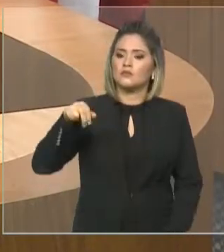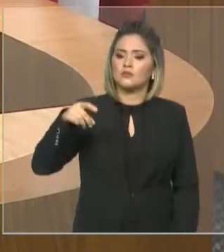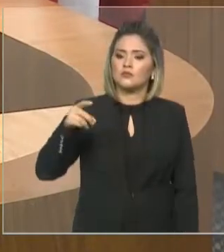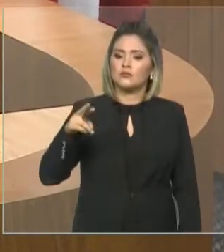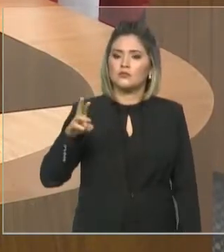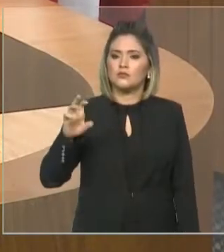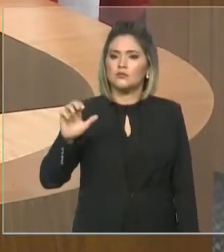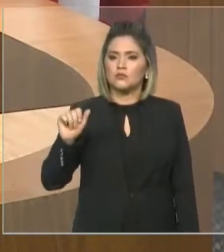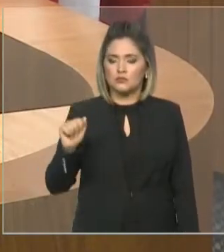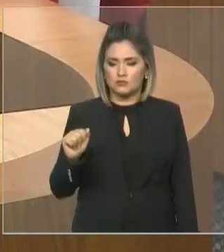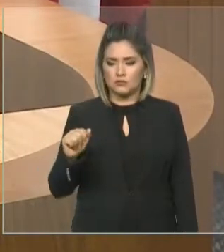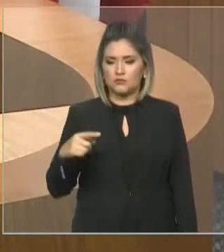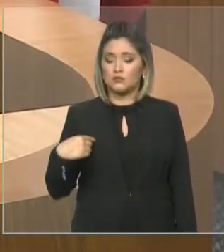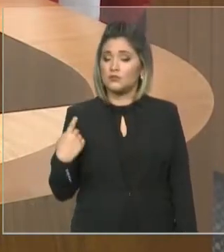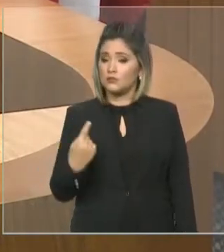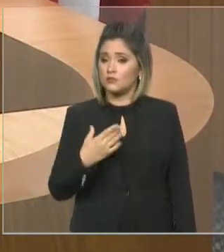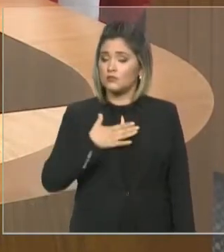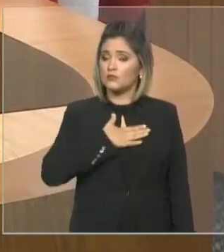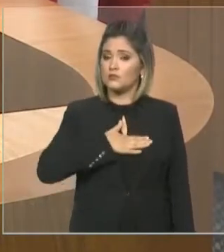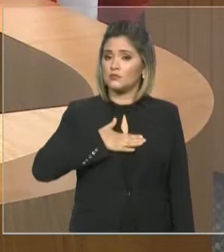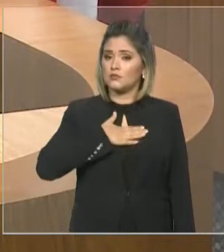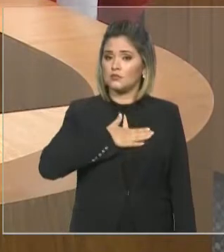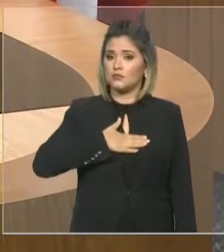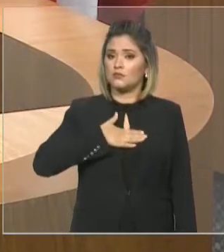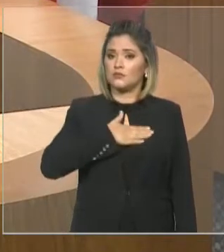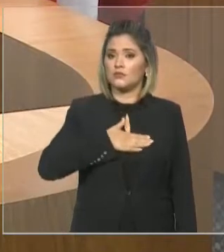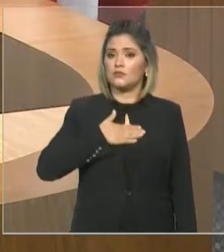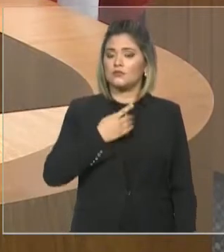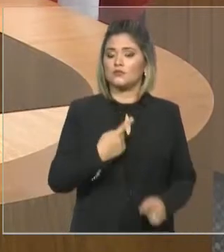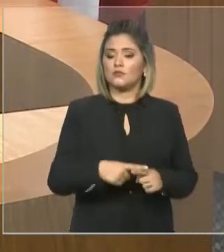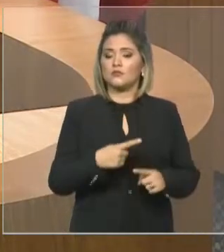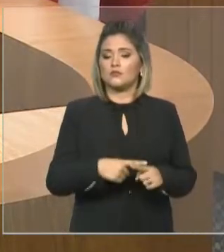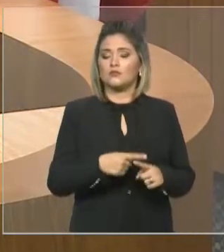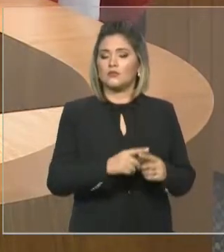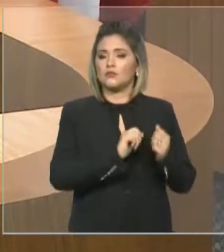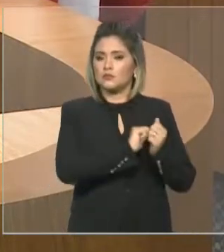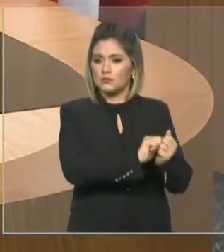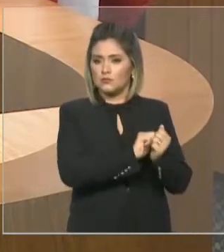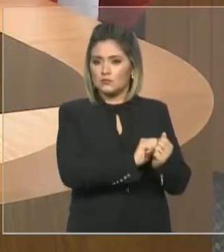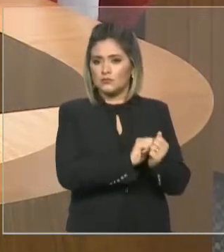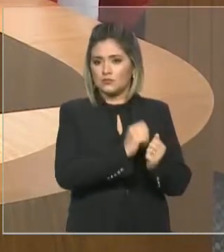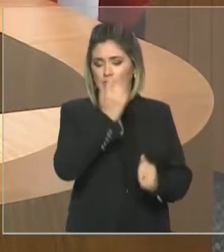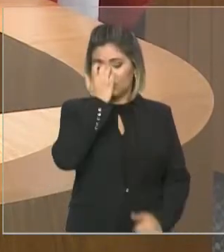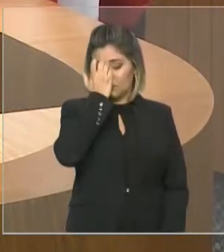felizes de você estar junto de nós, de estarmos juntos.